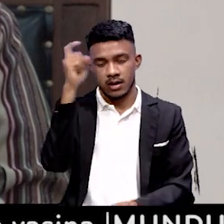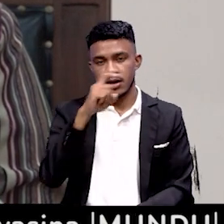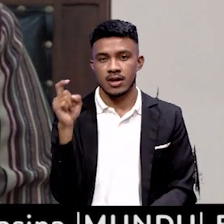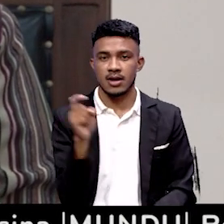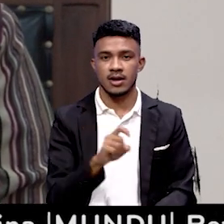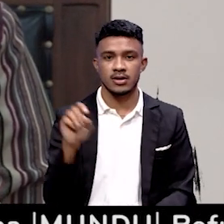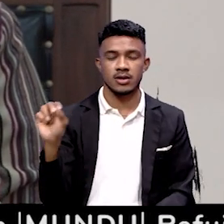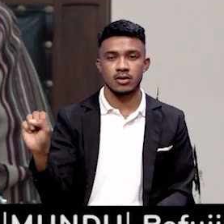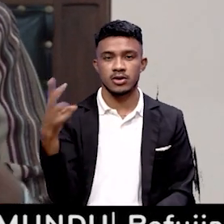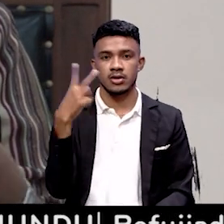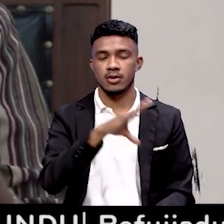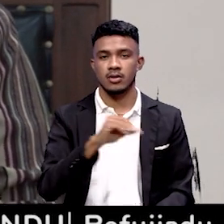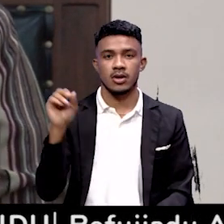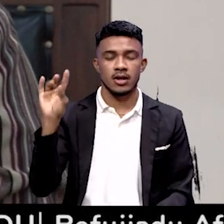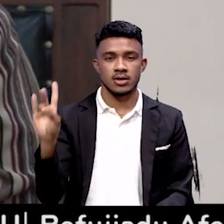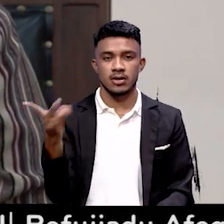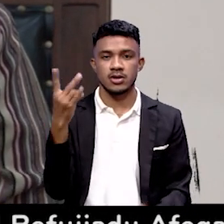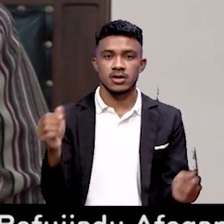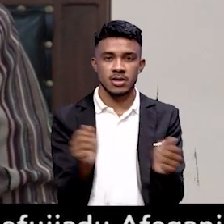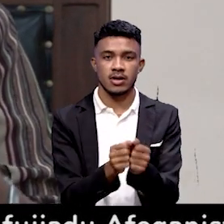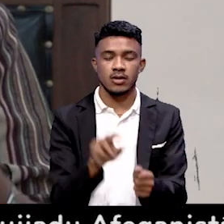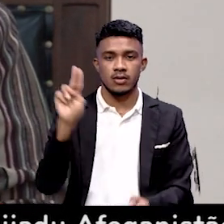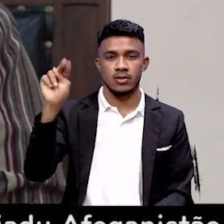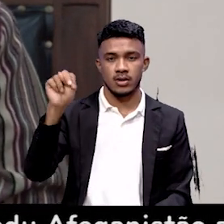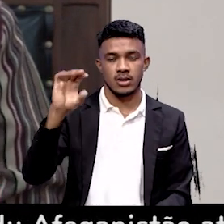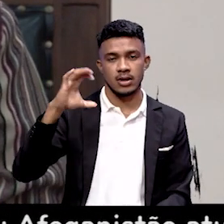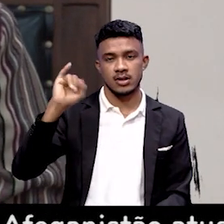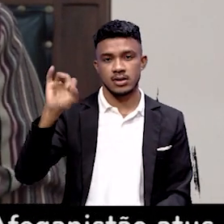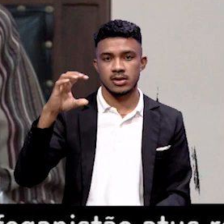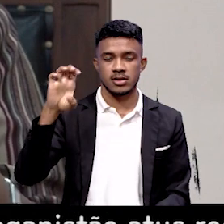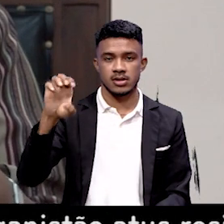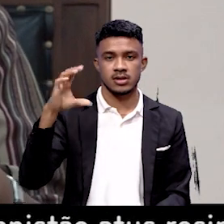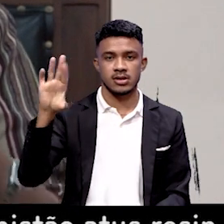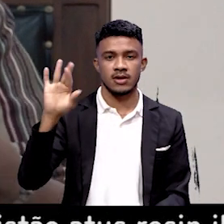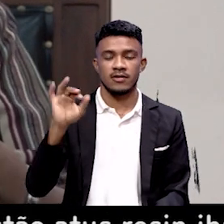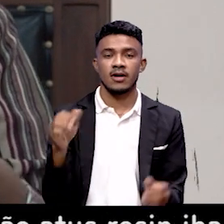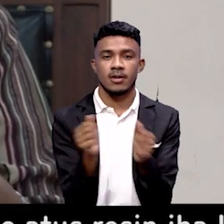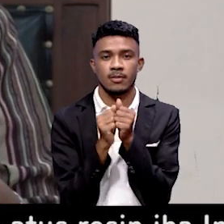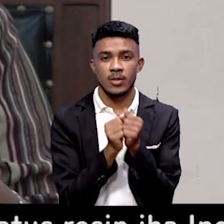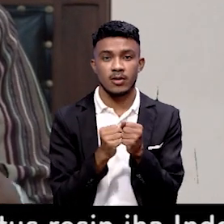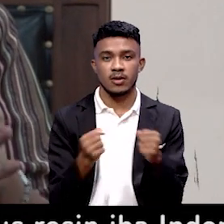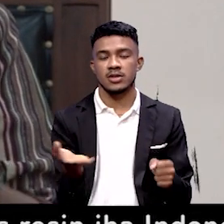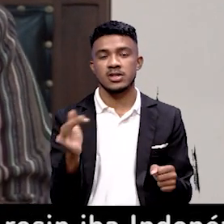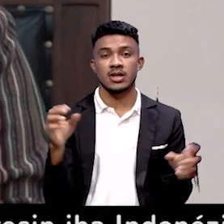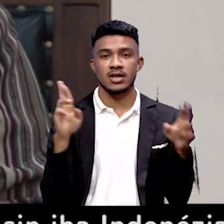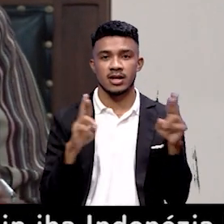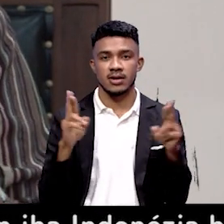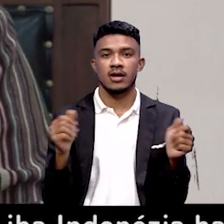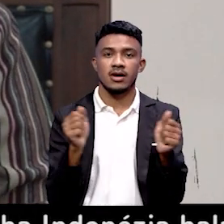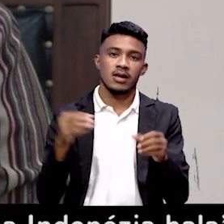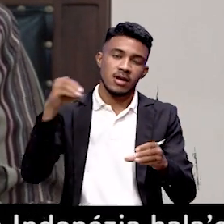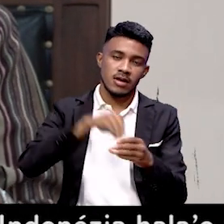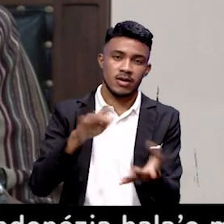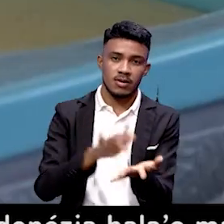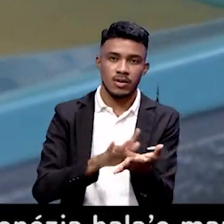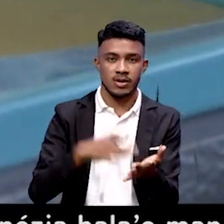to tenans anulores de hito. UNICEF só são na zeleira o temperatura ultramalirim, barmazén central vacina, nian